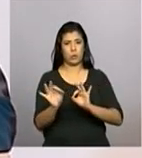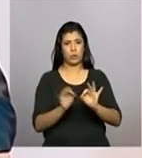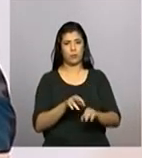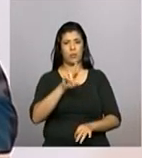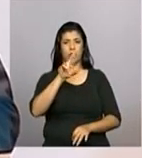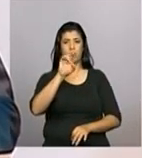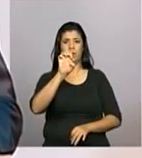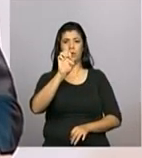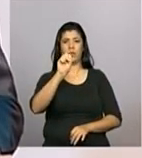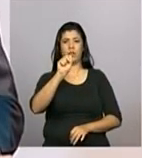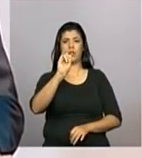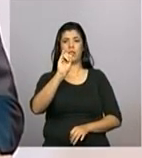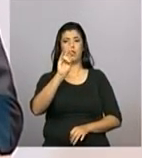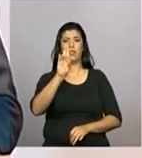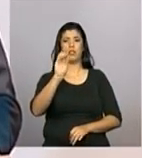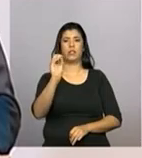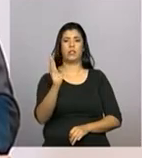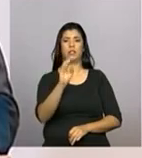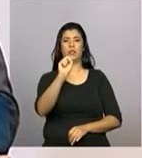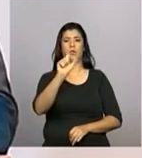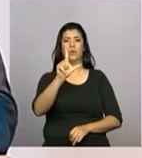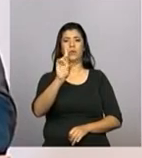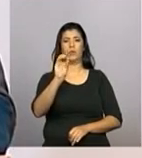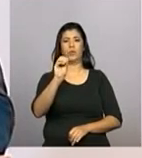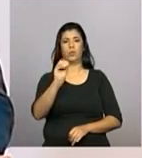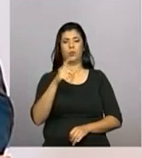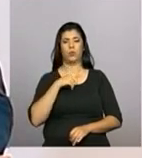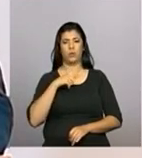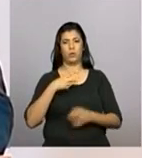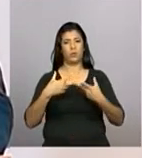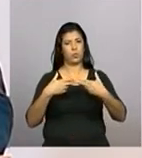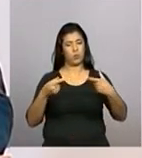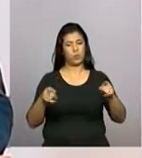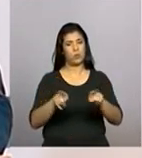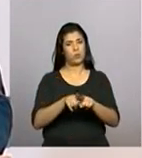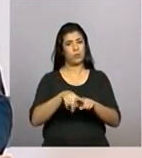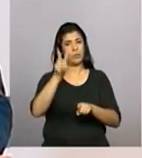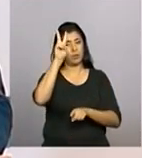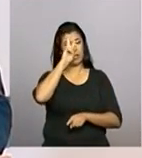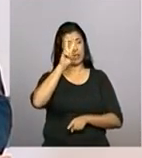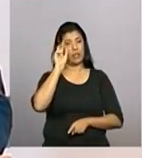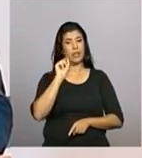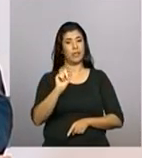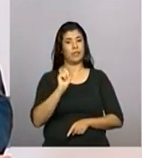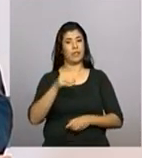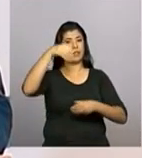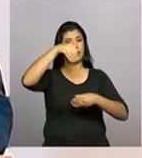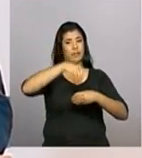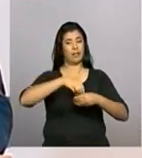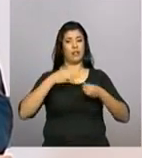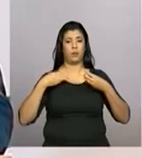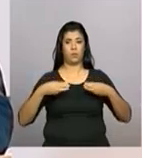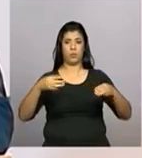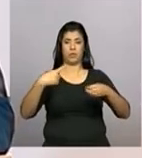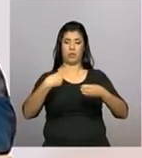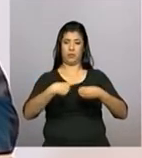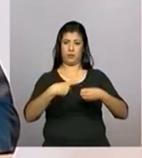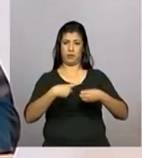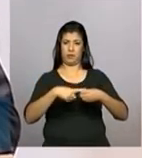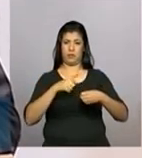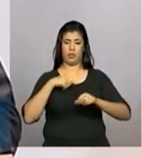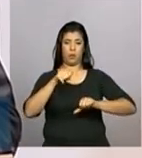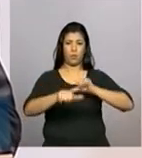sólidos. Quero aqui também lembrar que é nesse ministério que a regularização fundiária se